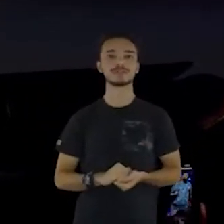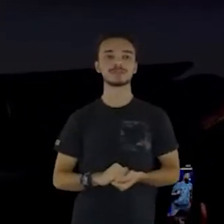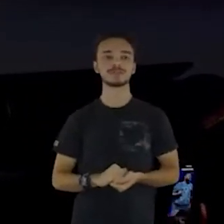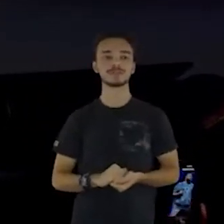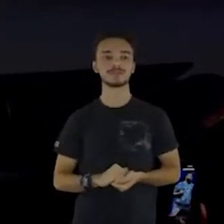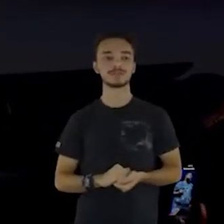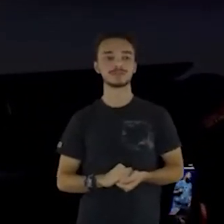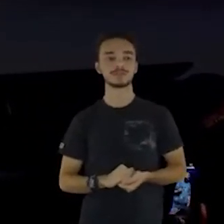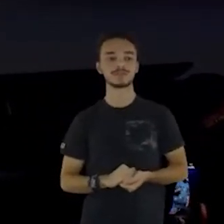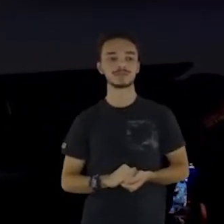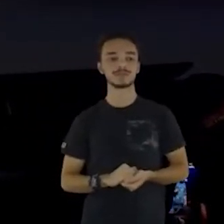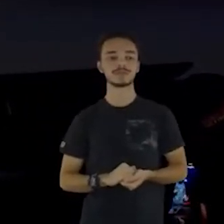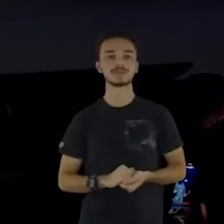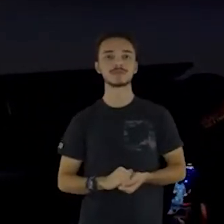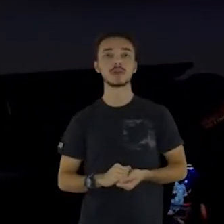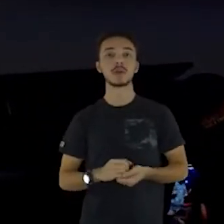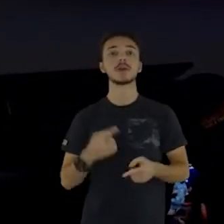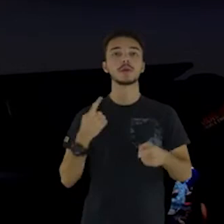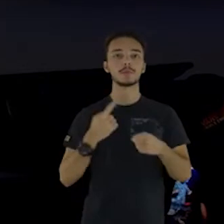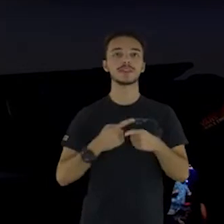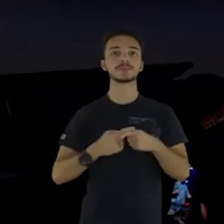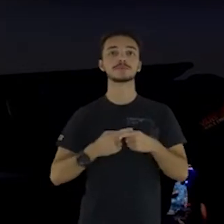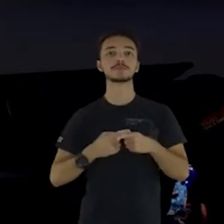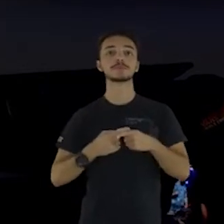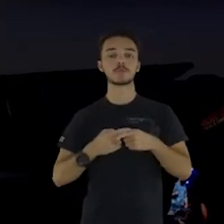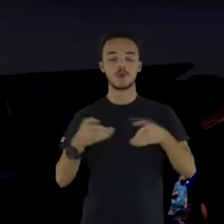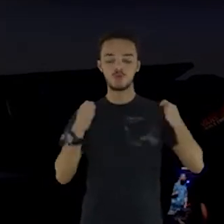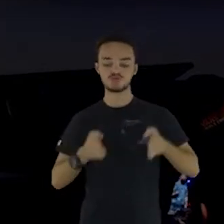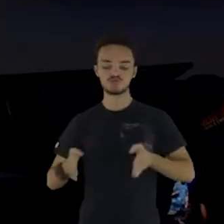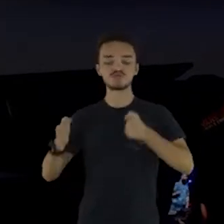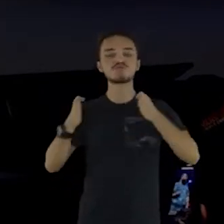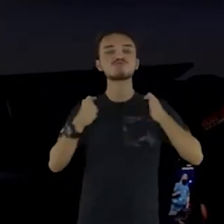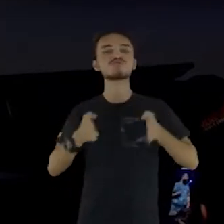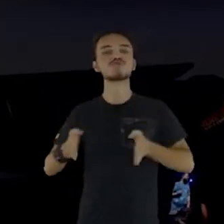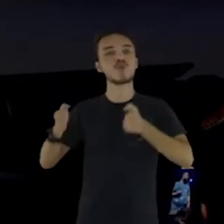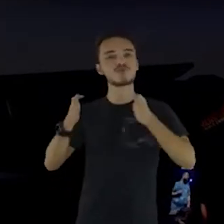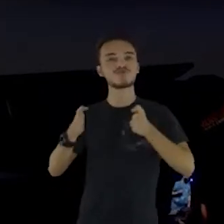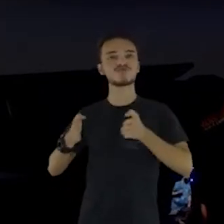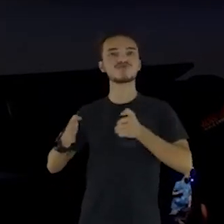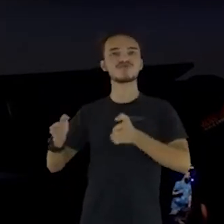esticado, a imaturidade faz desistir.